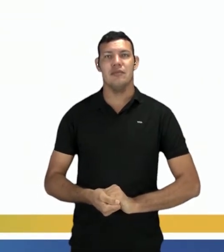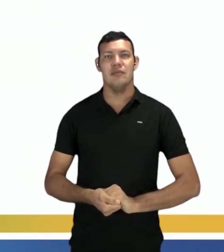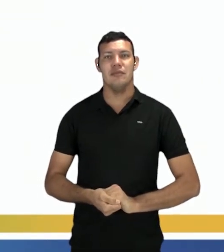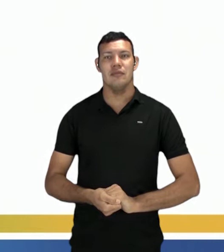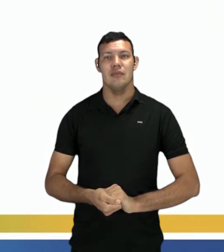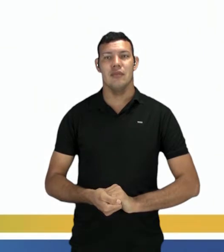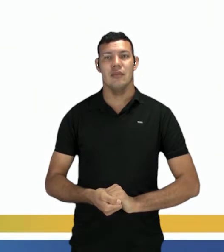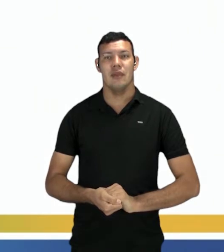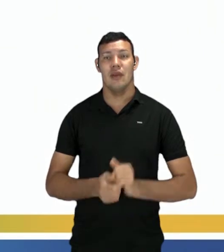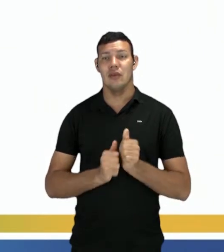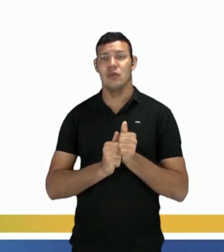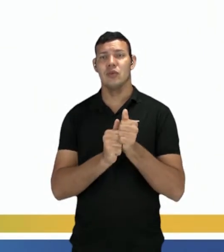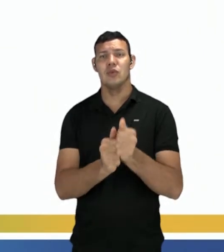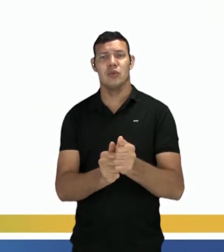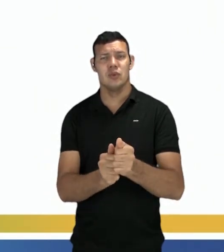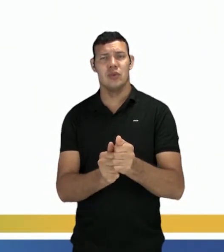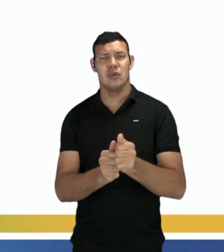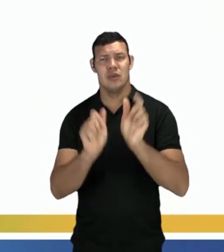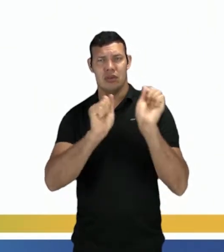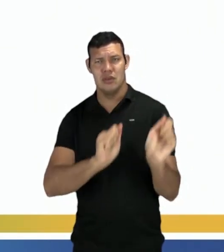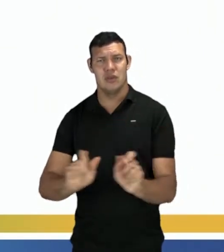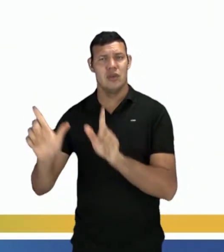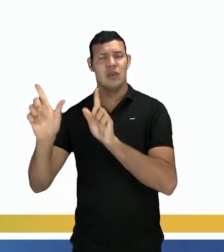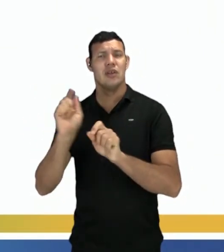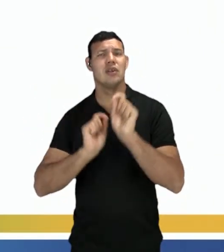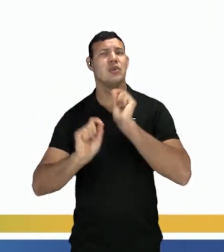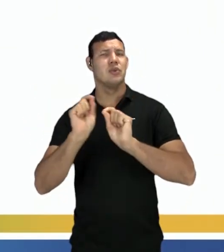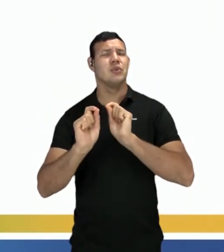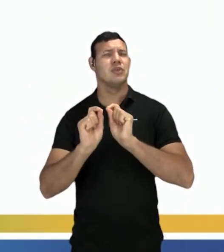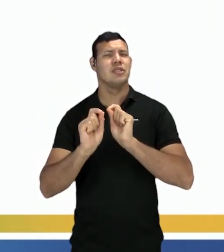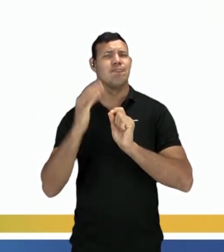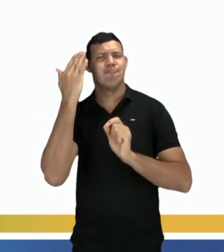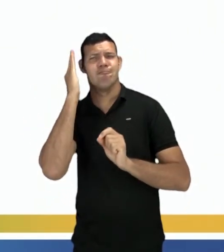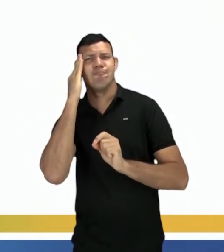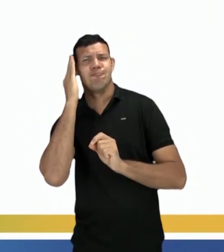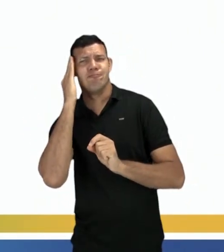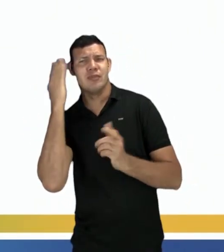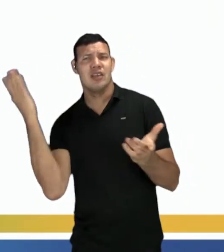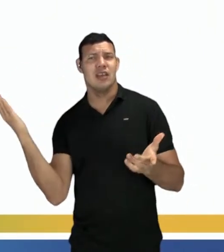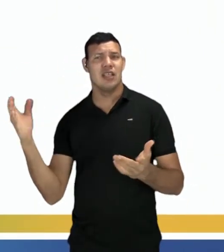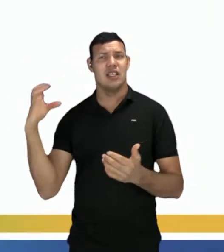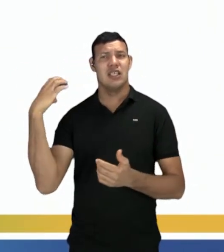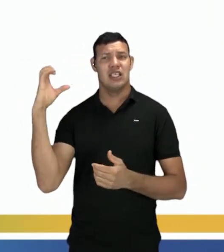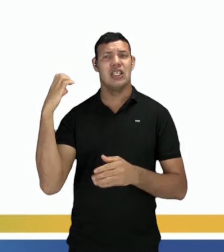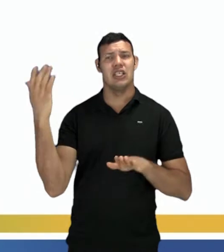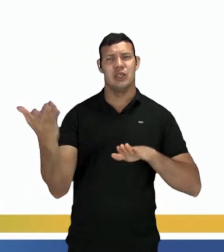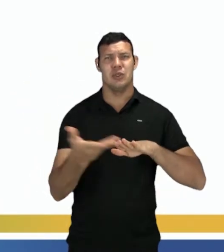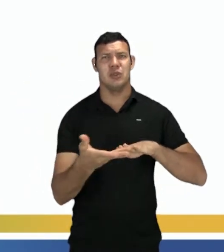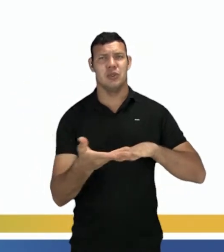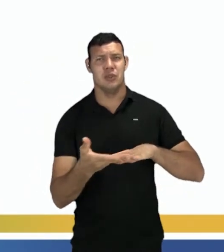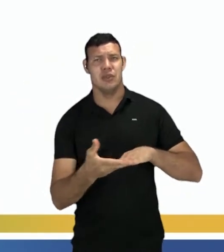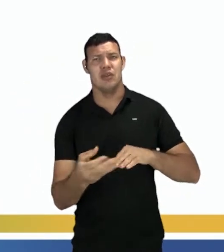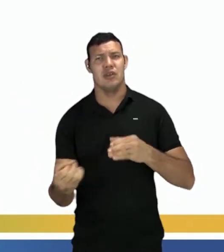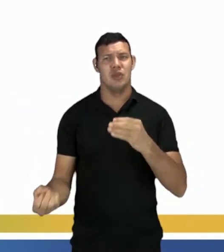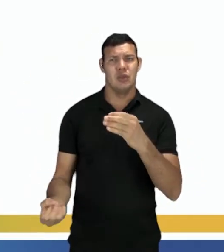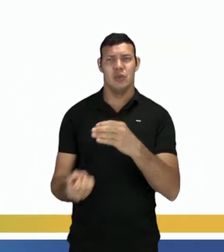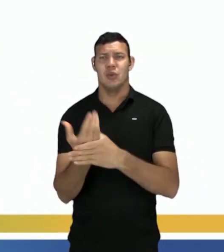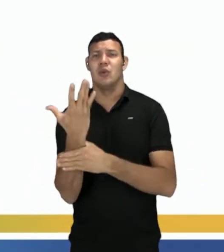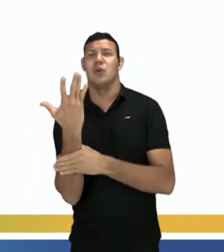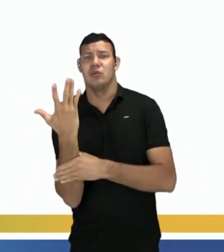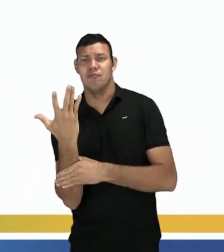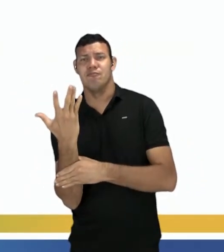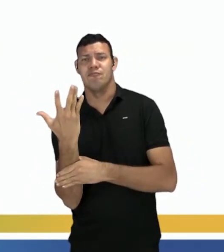Acompanhe com a gente. Então, para a gente entender essa ciência contemporânea, a gente vai falar das suas origens, o seu contexto, as